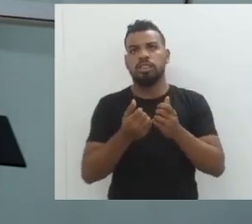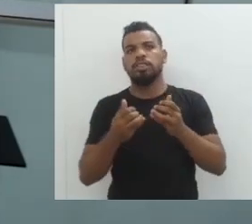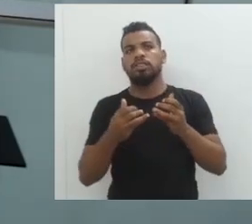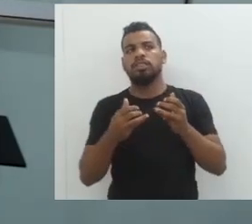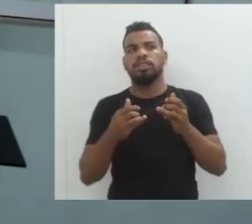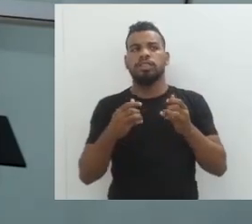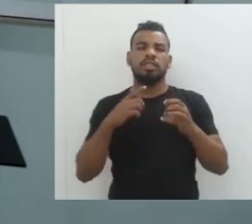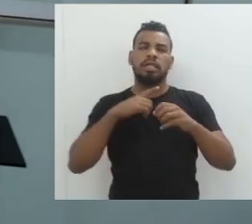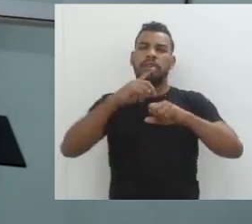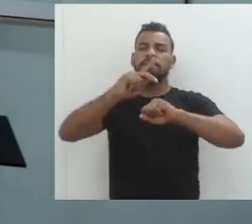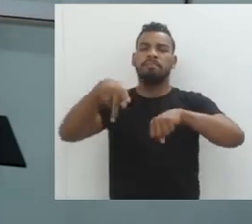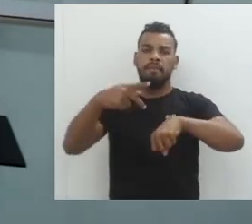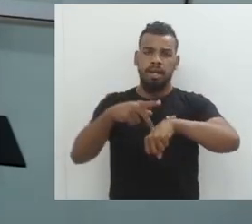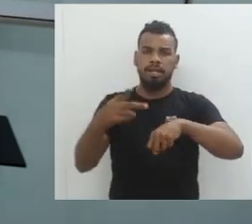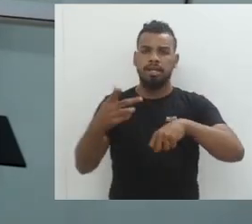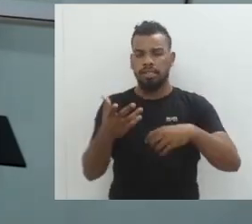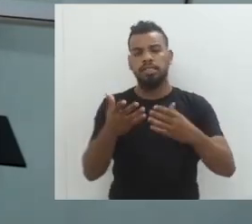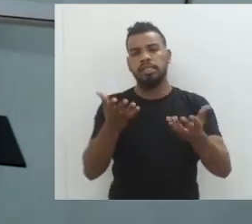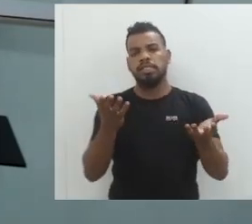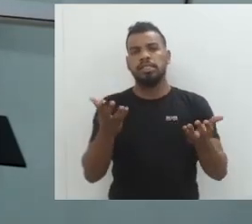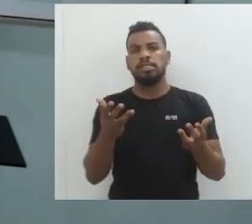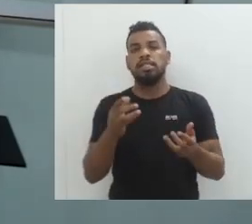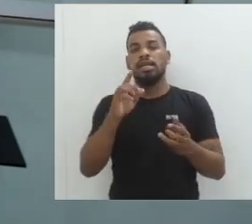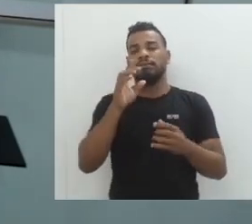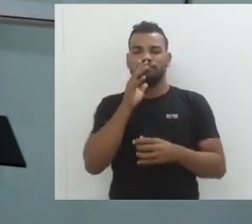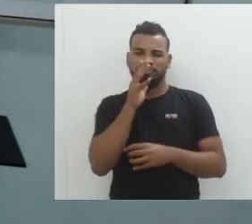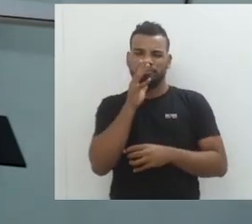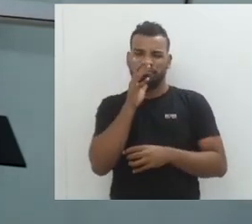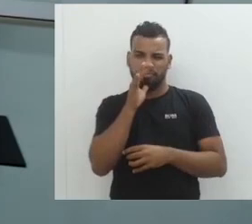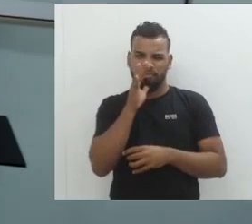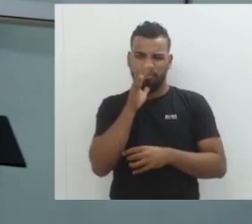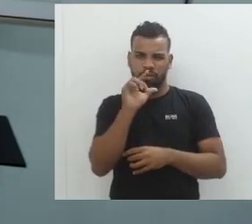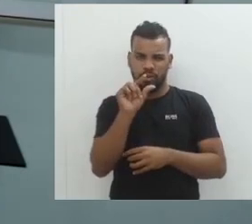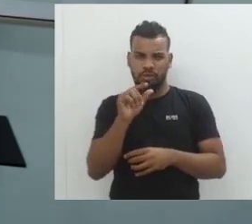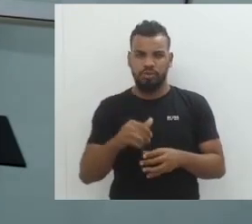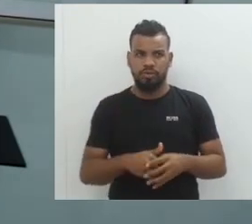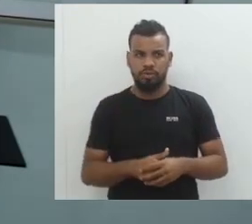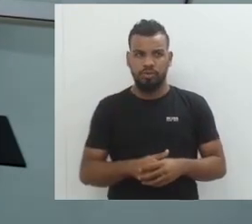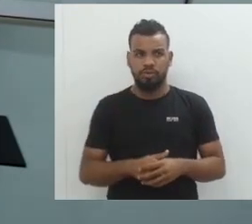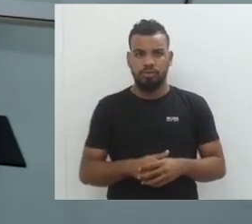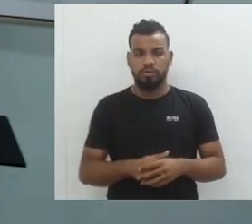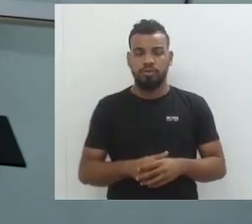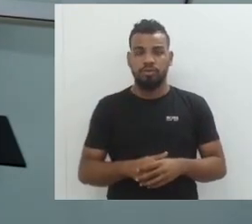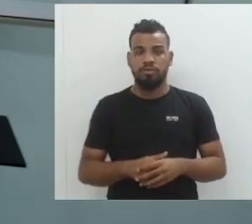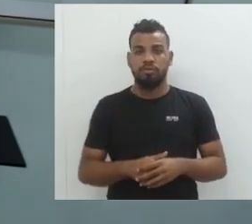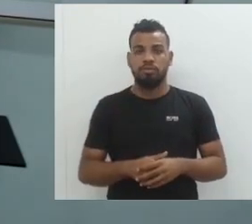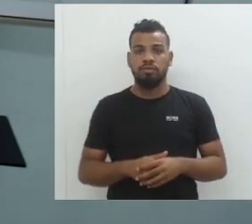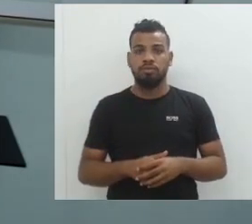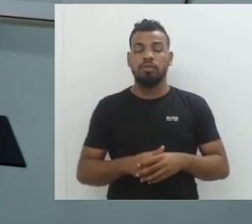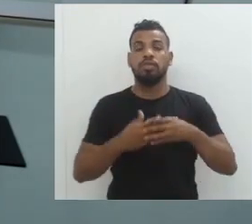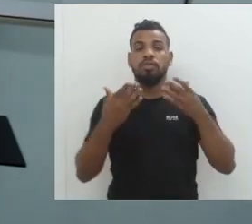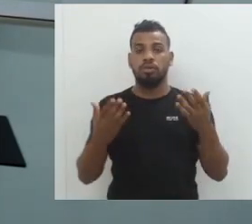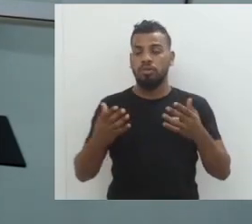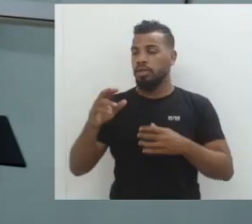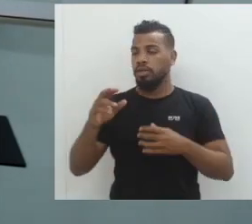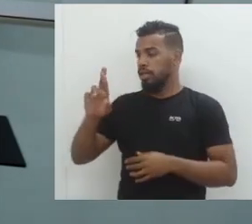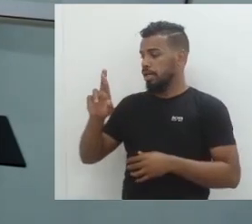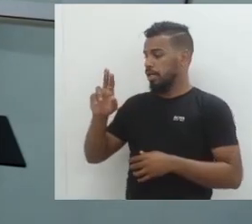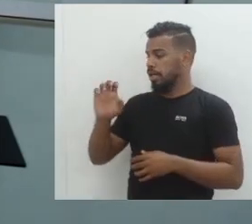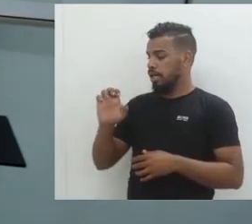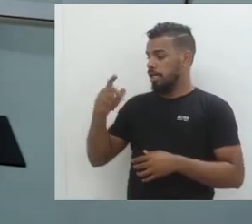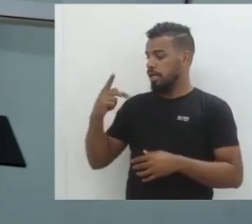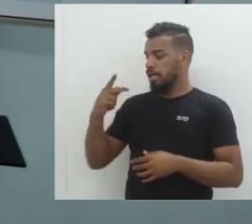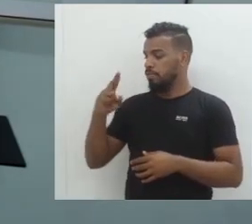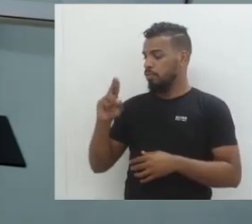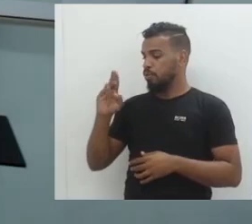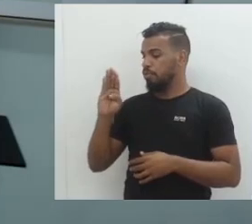de país, né? Isso vai demorar um pouco. E a República não,